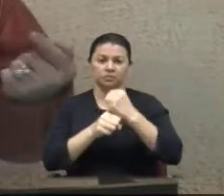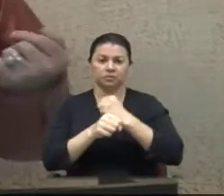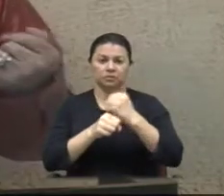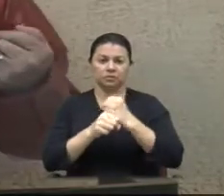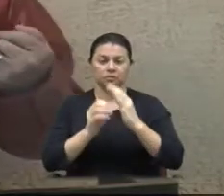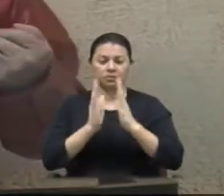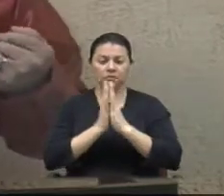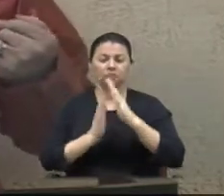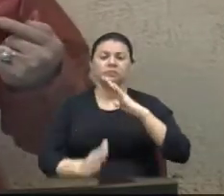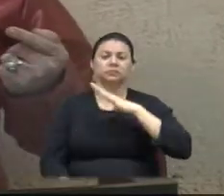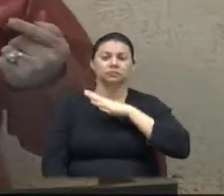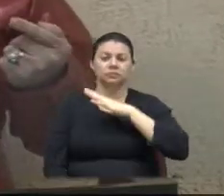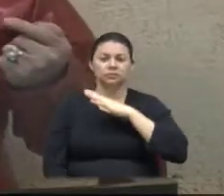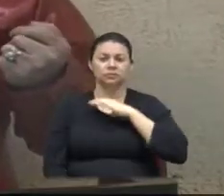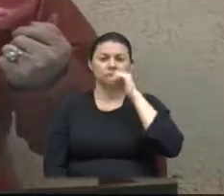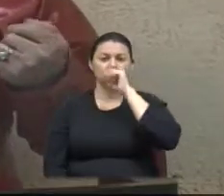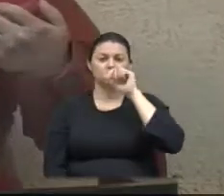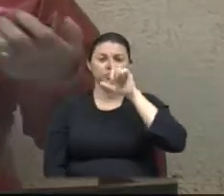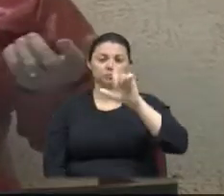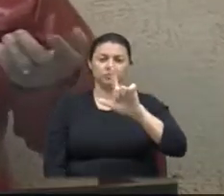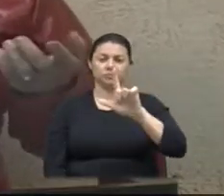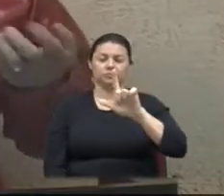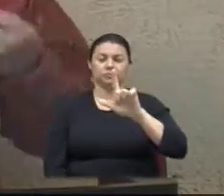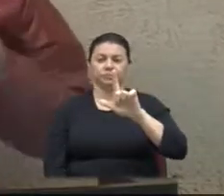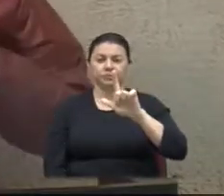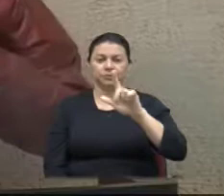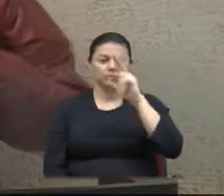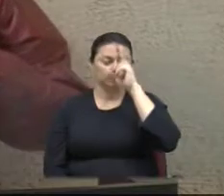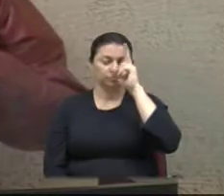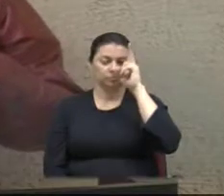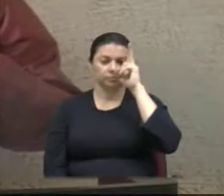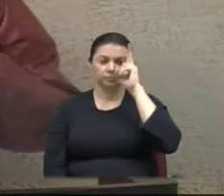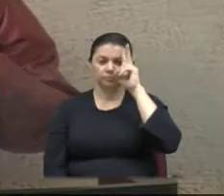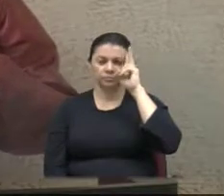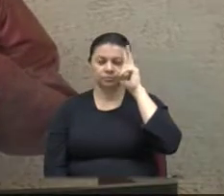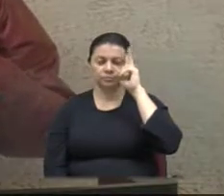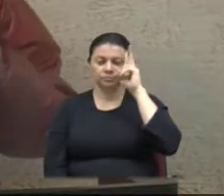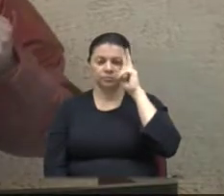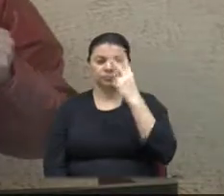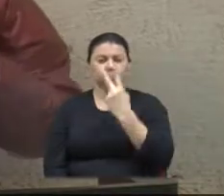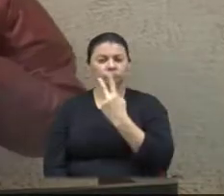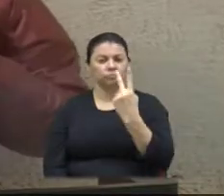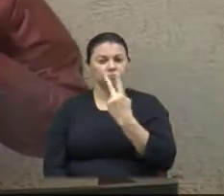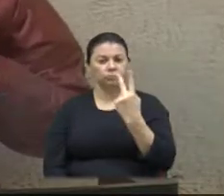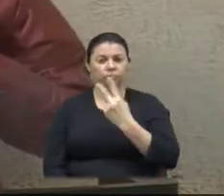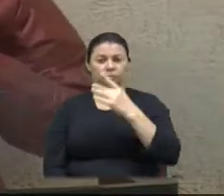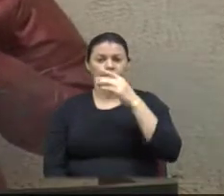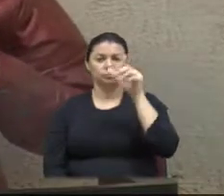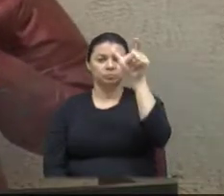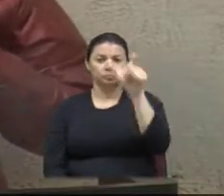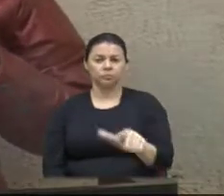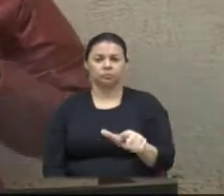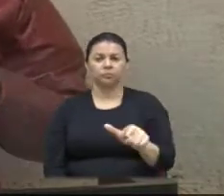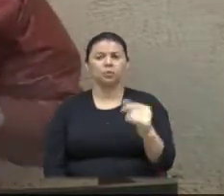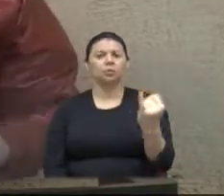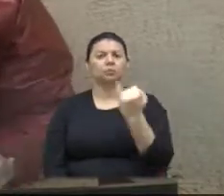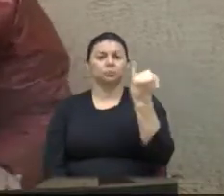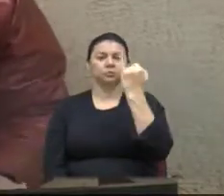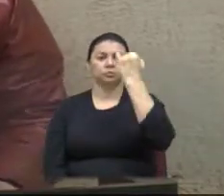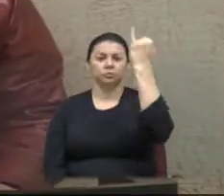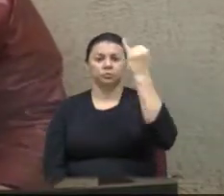queria citar duas pessoas importantes que que eu lembro bem que foi o pastor ari next colar na nossa igreja por 31